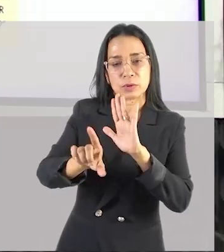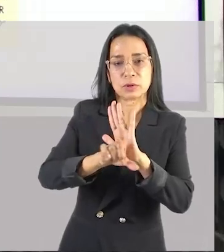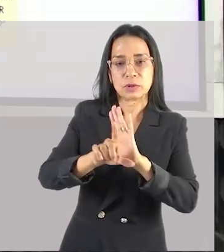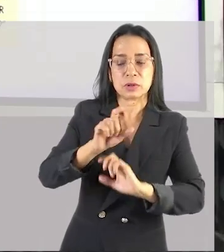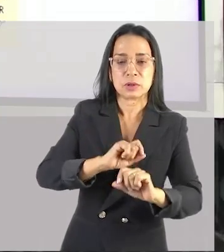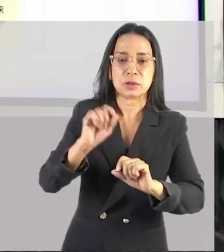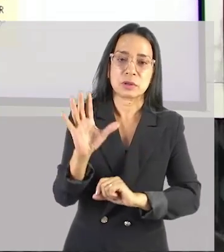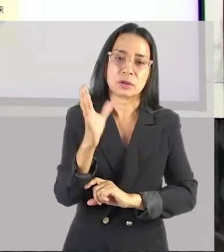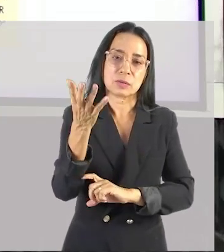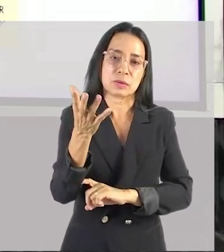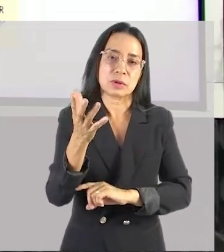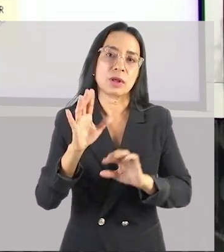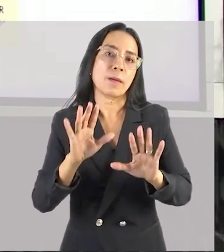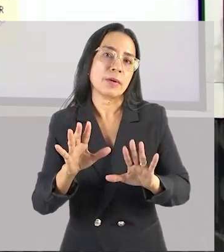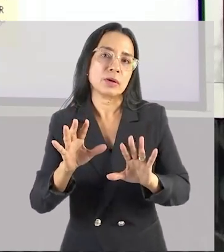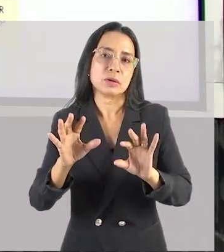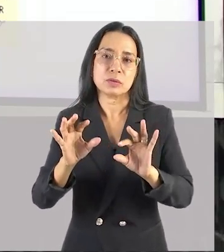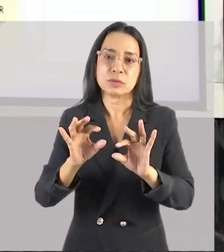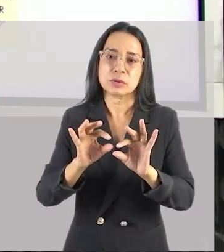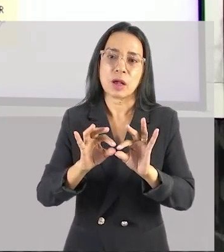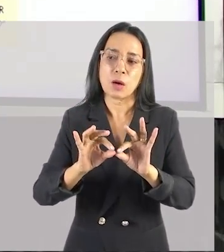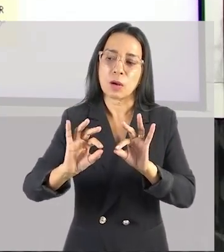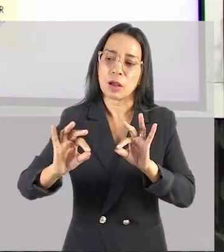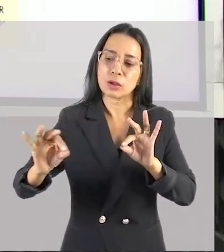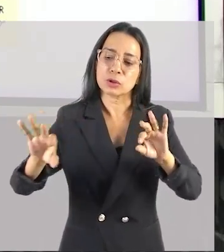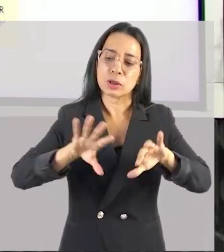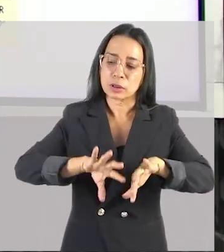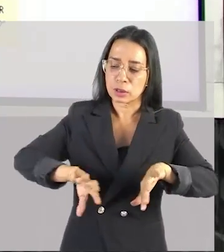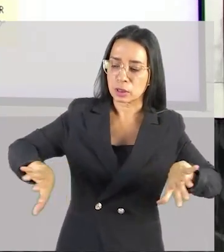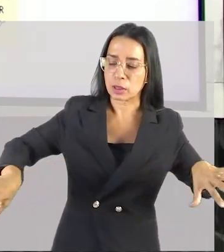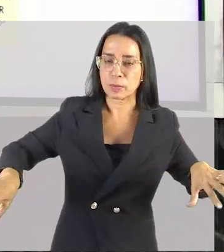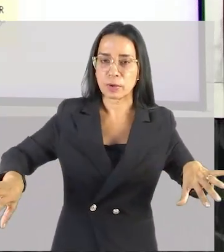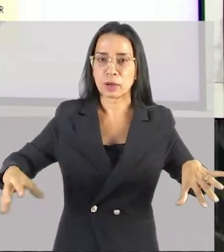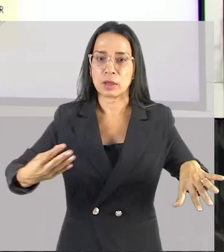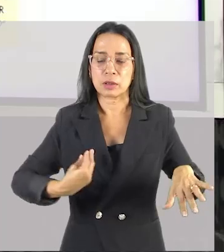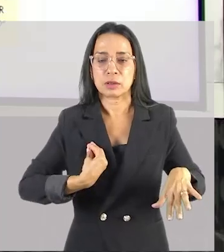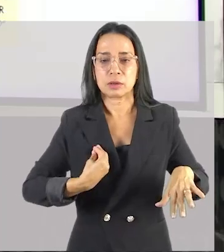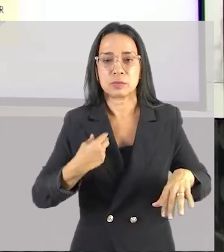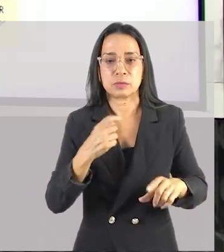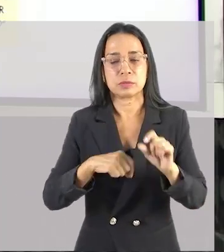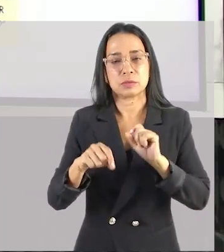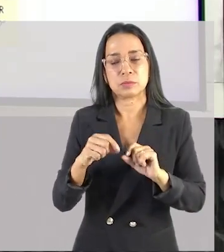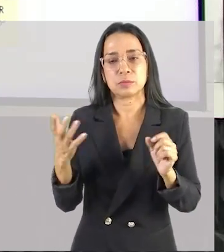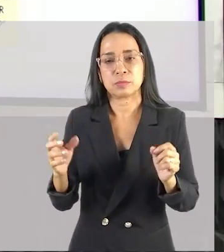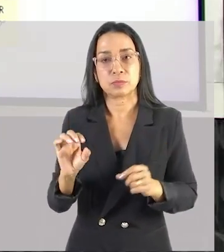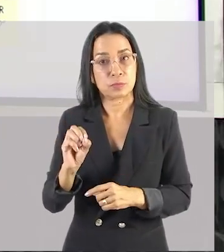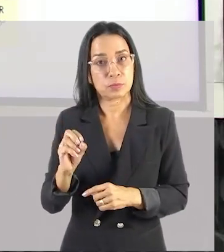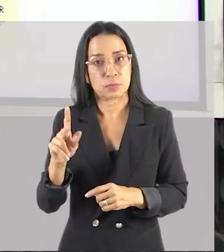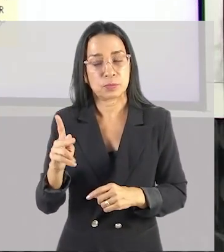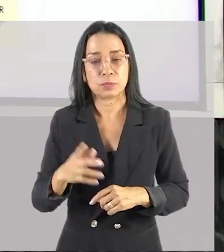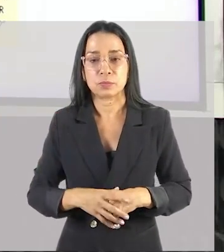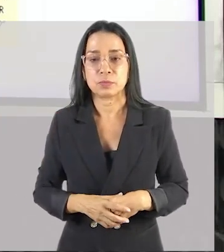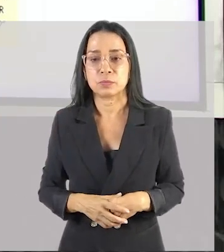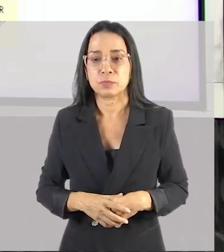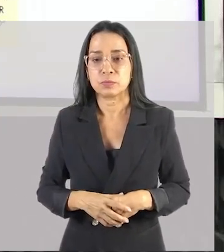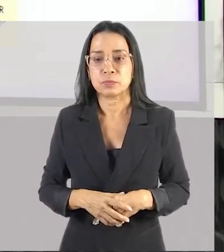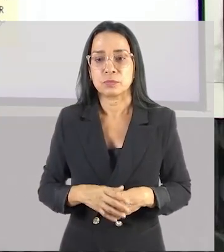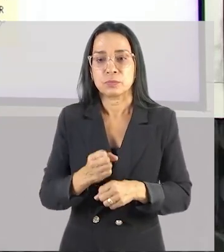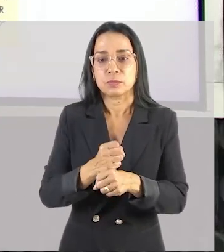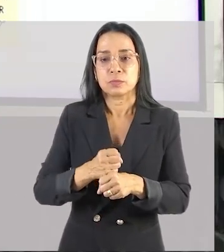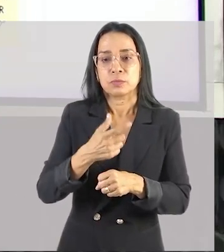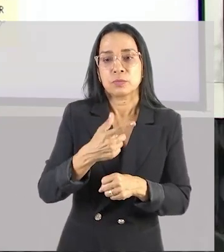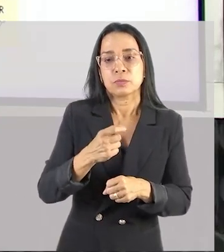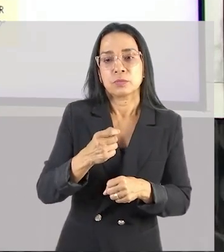lei que acontecem, mas elas não são tão distantes da realidade, não são tão impossíveis de serem escritas, tudo bem? Em